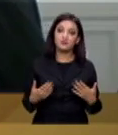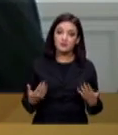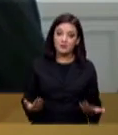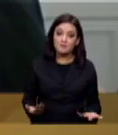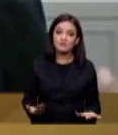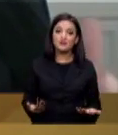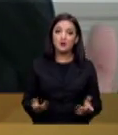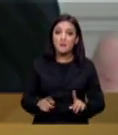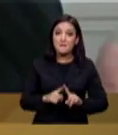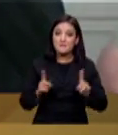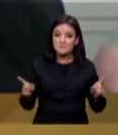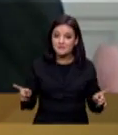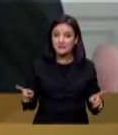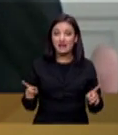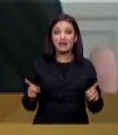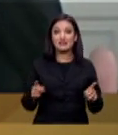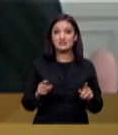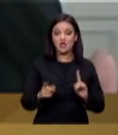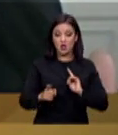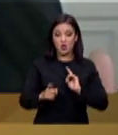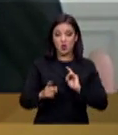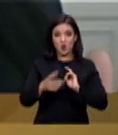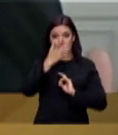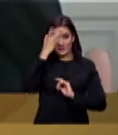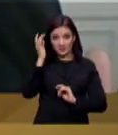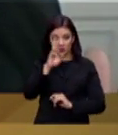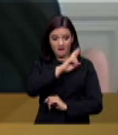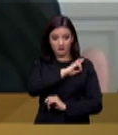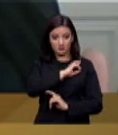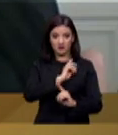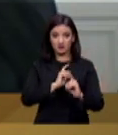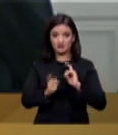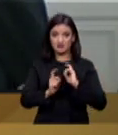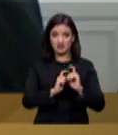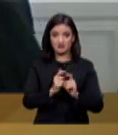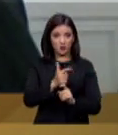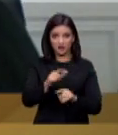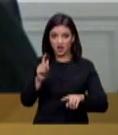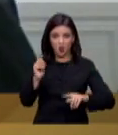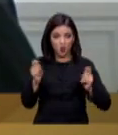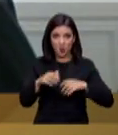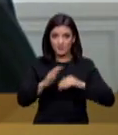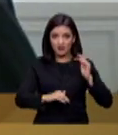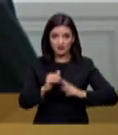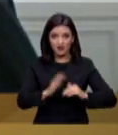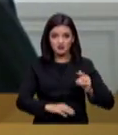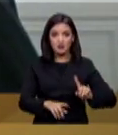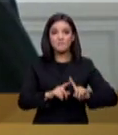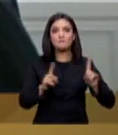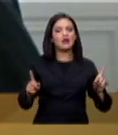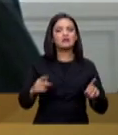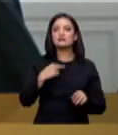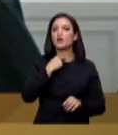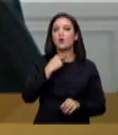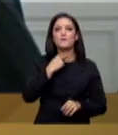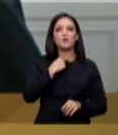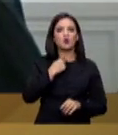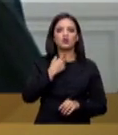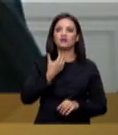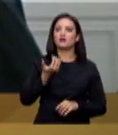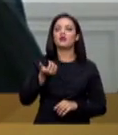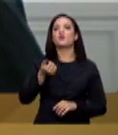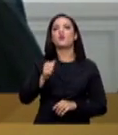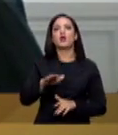inércia, a incompetência do gestor não pode prejudicar nem o adolescente